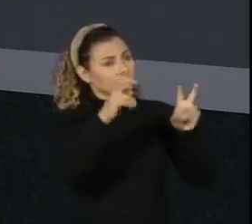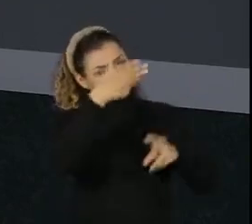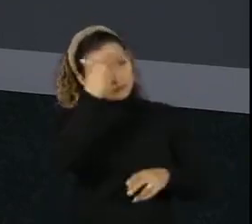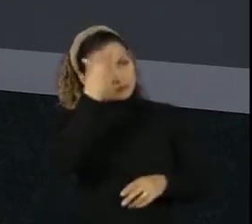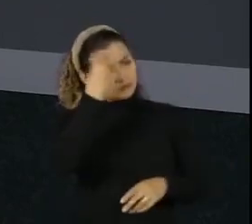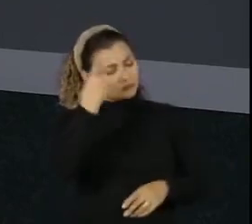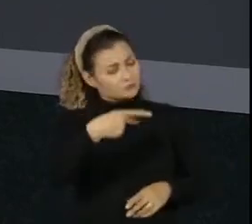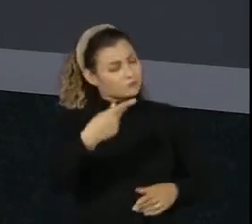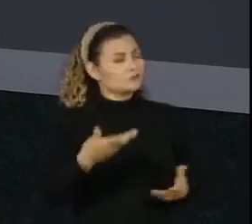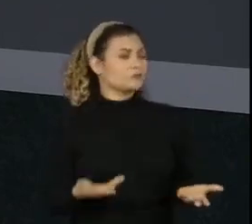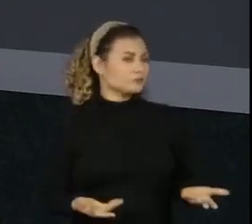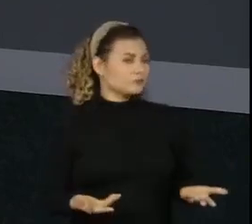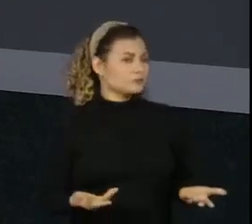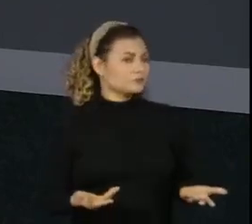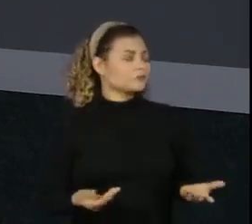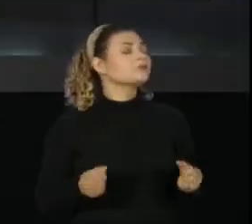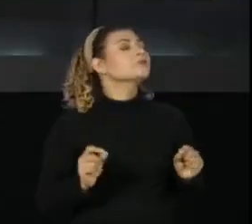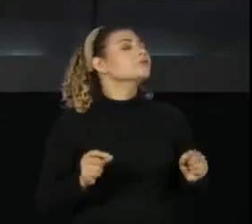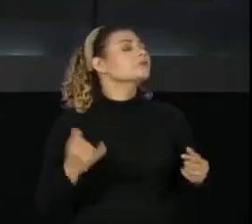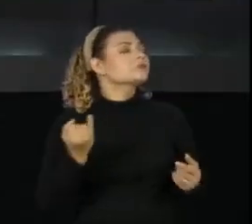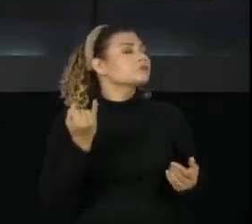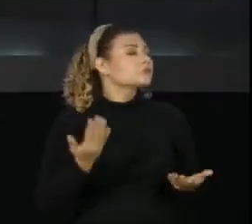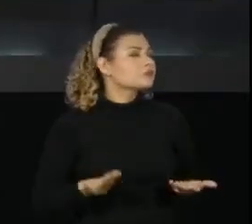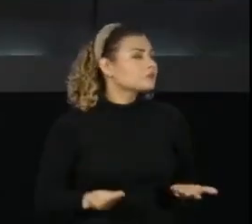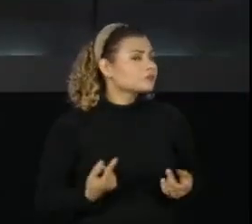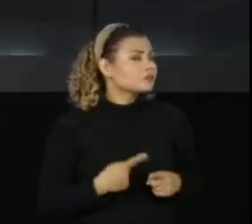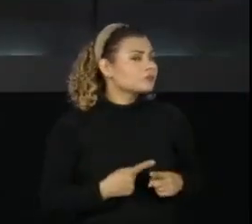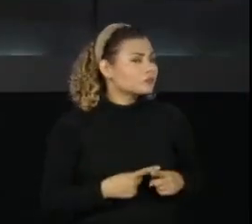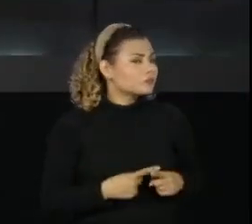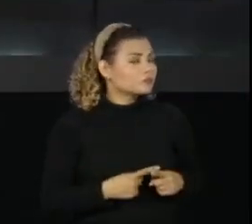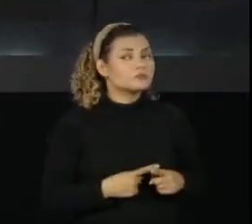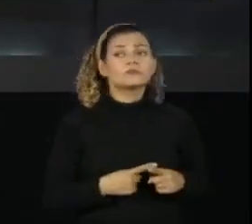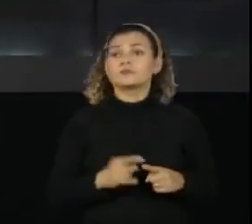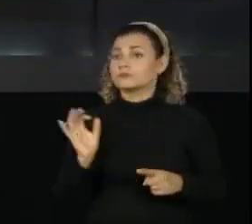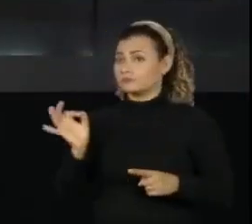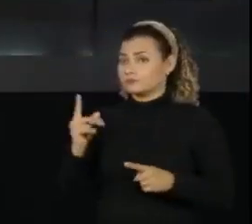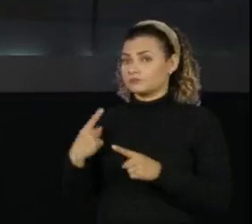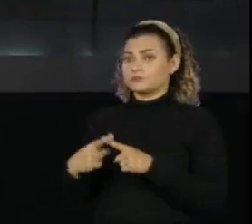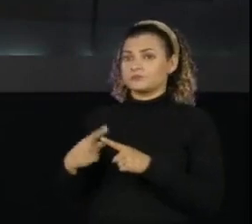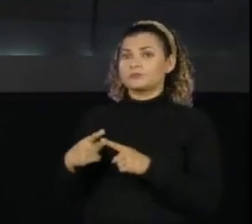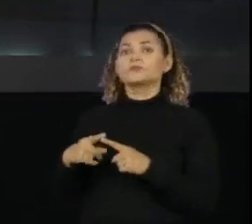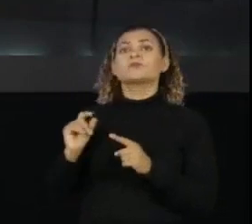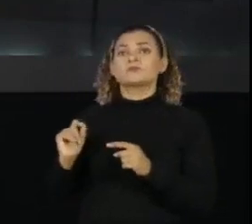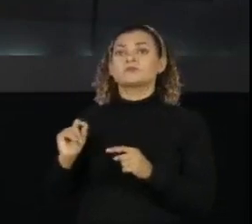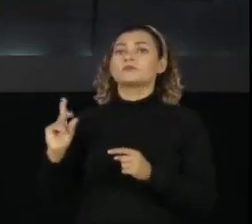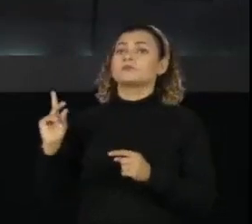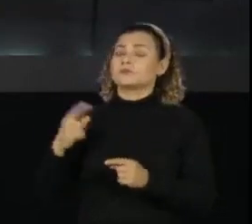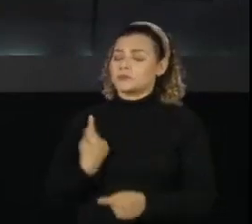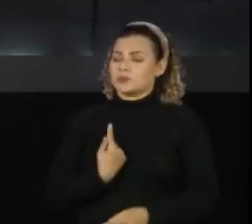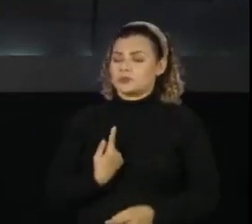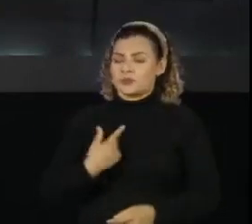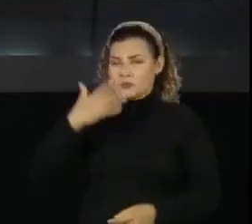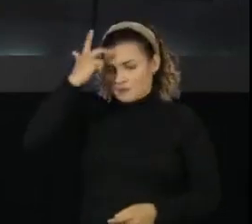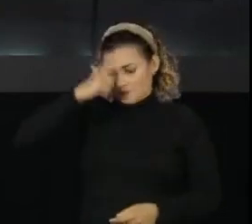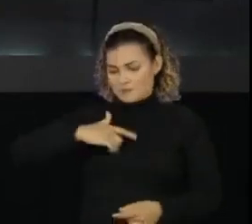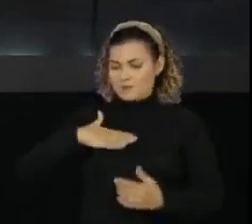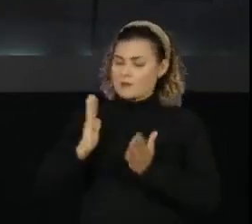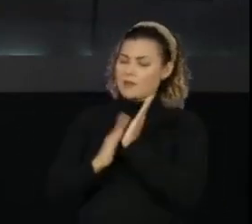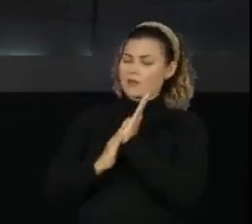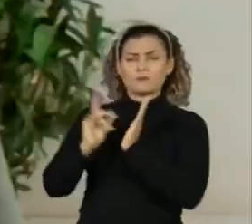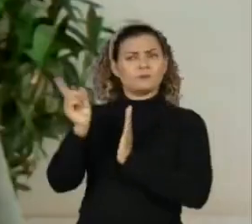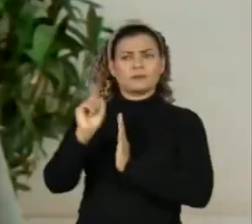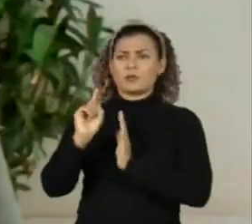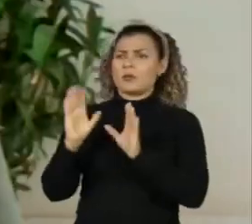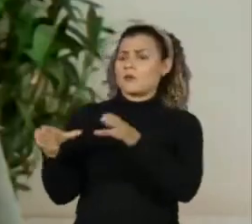Alzheimer, principalmente para os brasileiros? Mais do que tudo, isso é um reconhecimento, não um papel individual, mas um papel